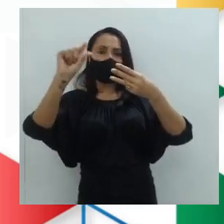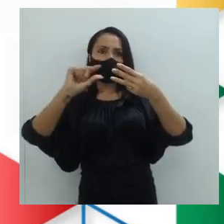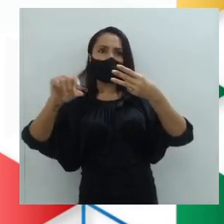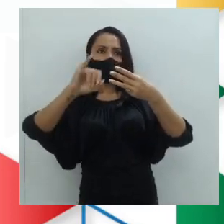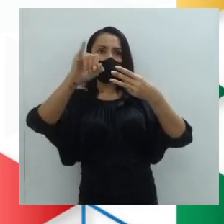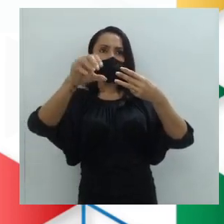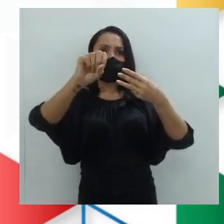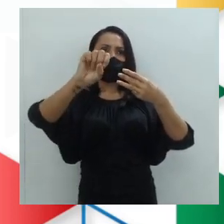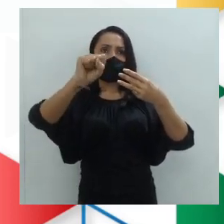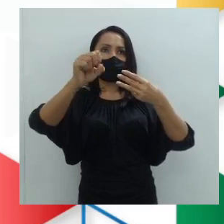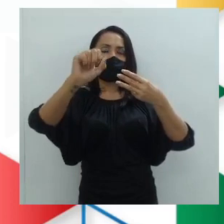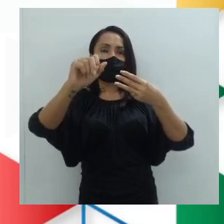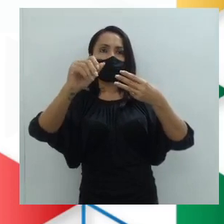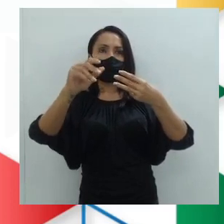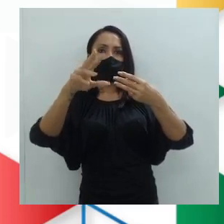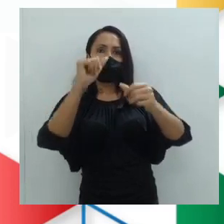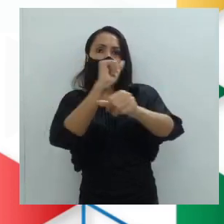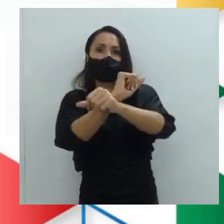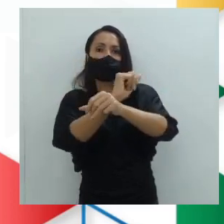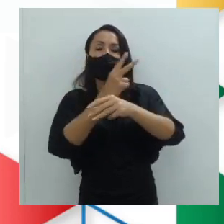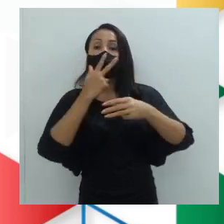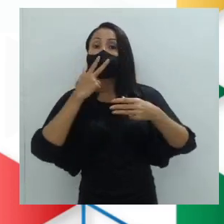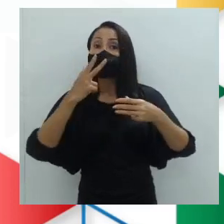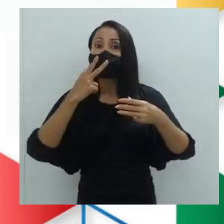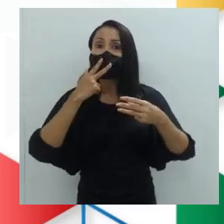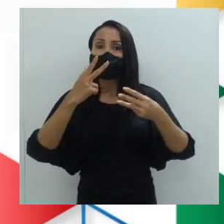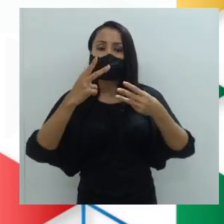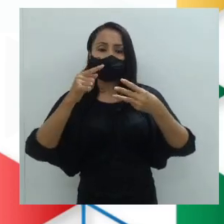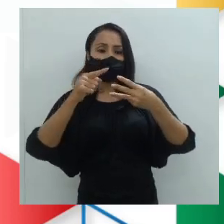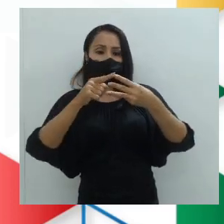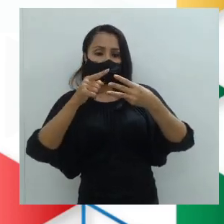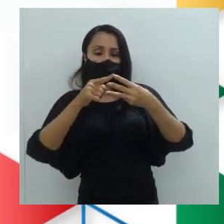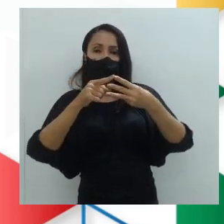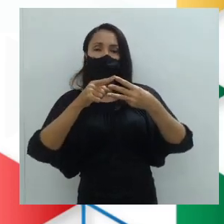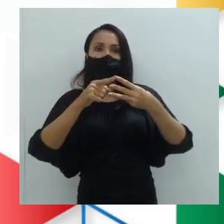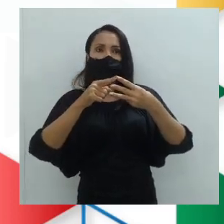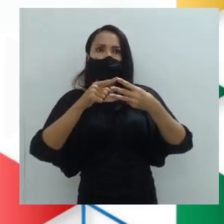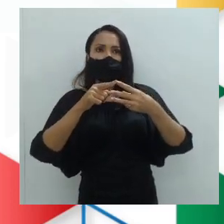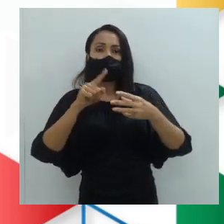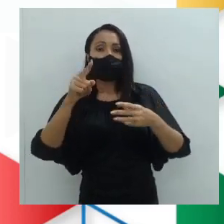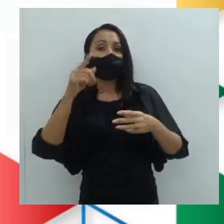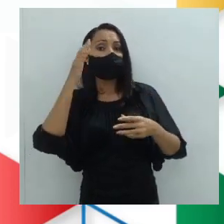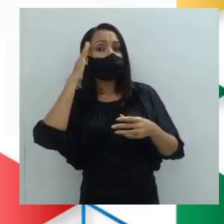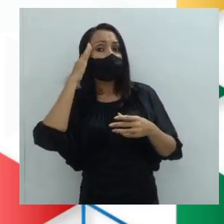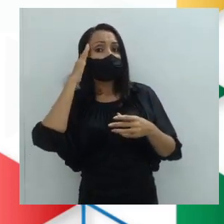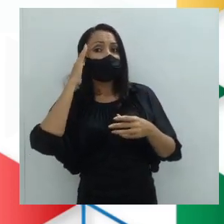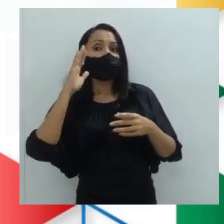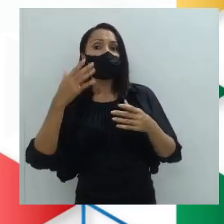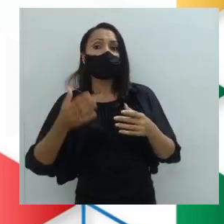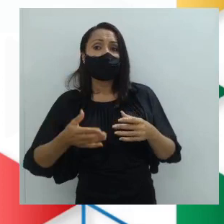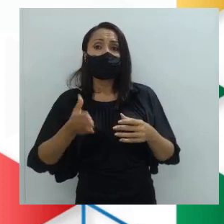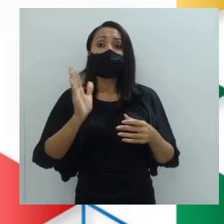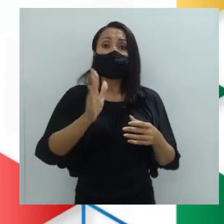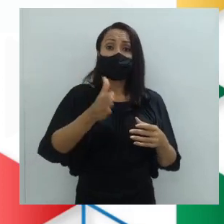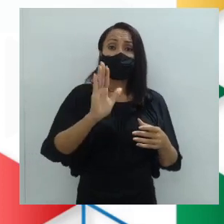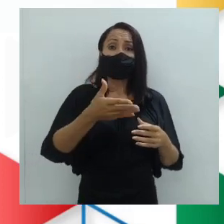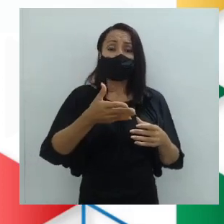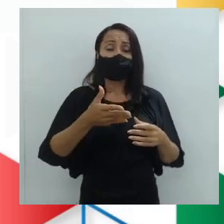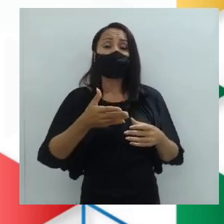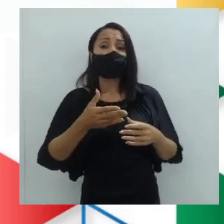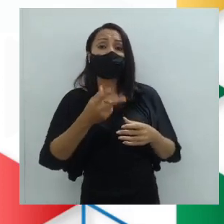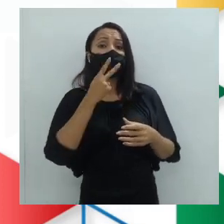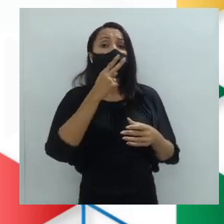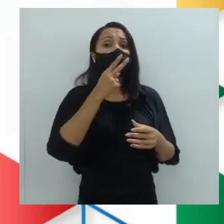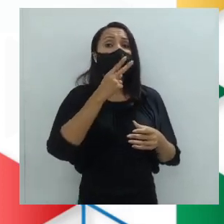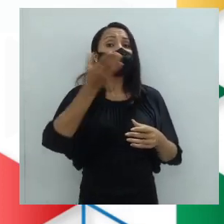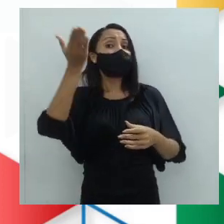José parou de fumar. Se ele parou de fumar, você entende que ele já fumava, ele